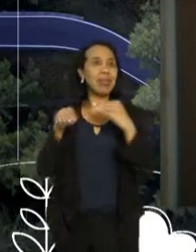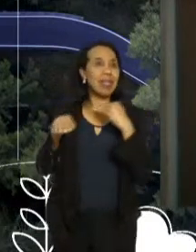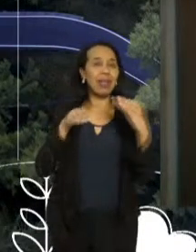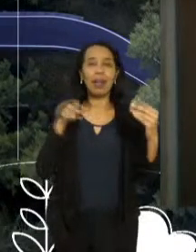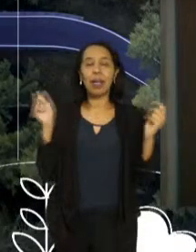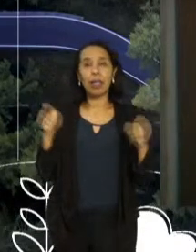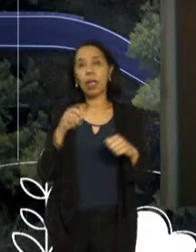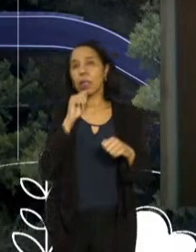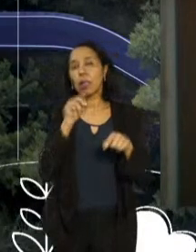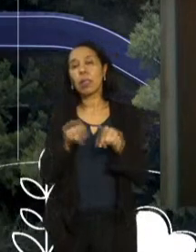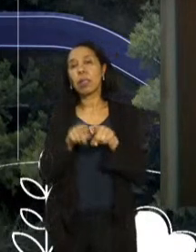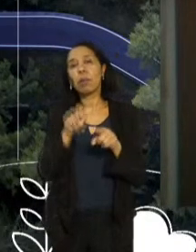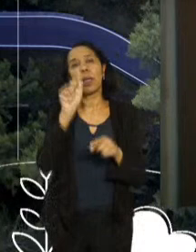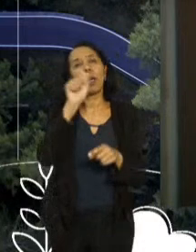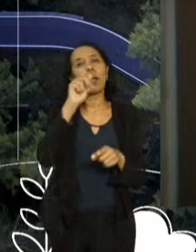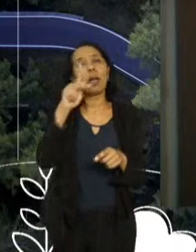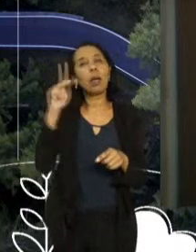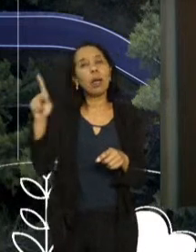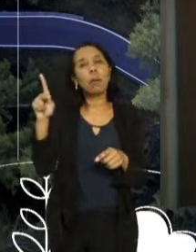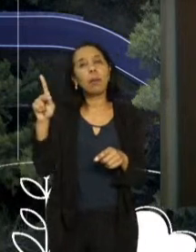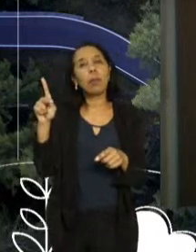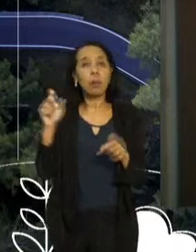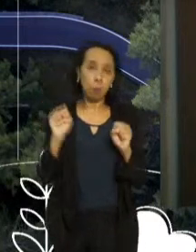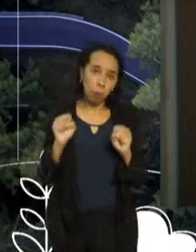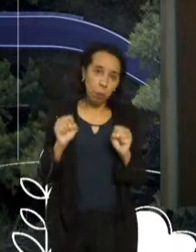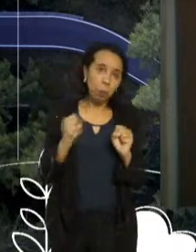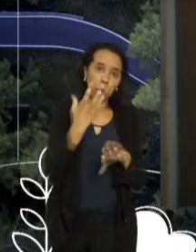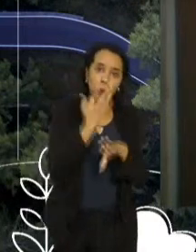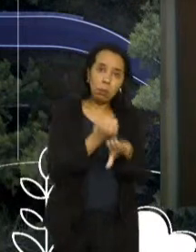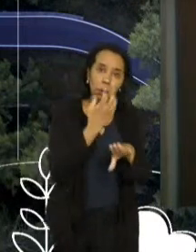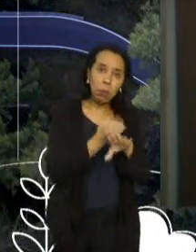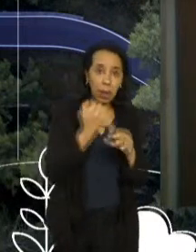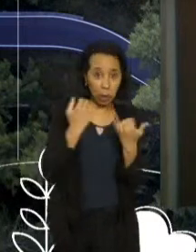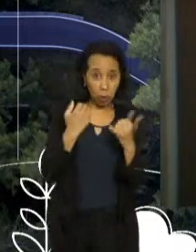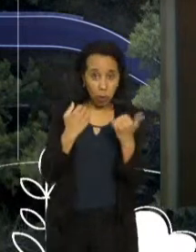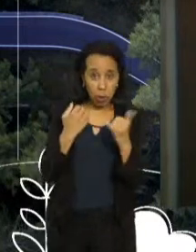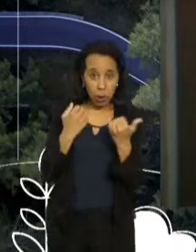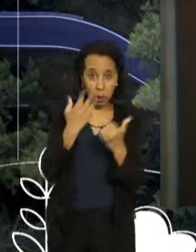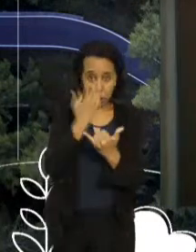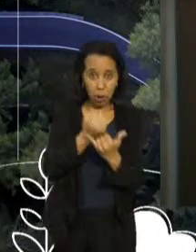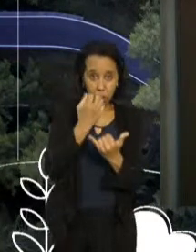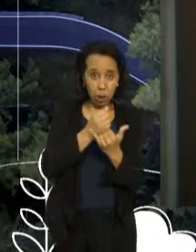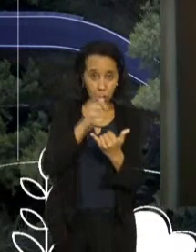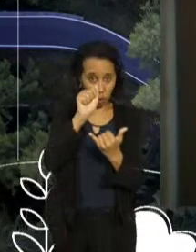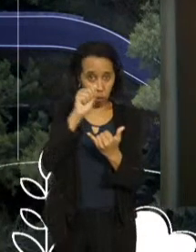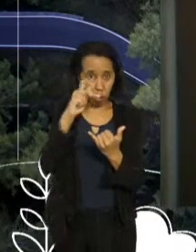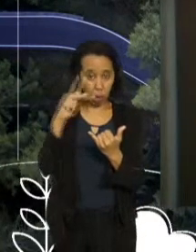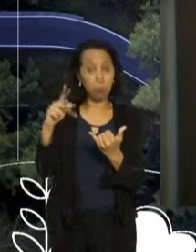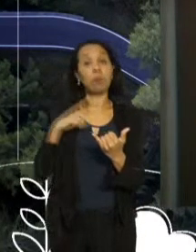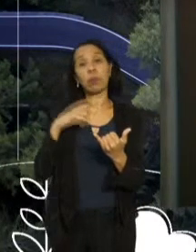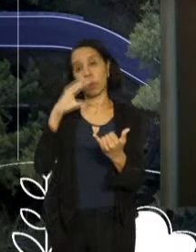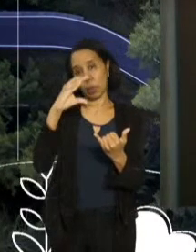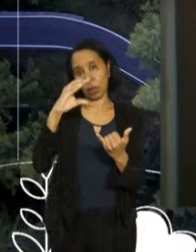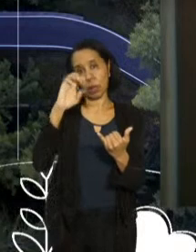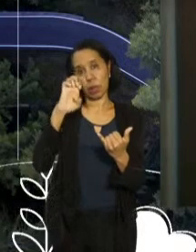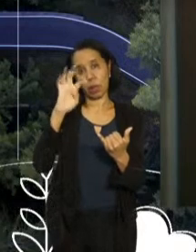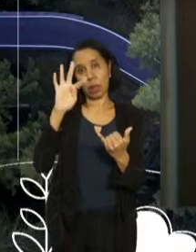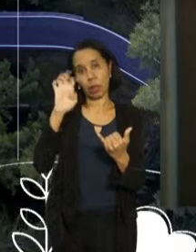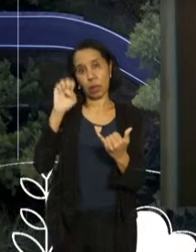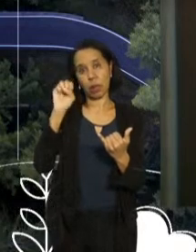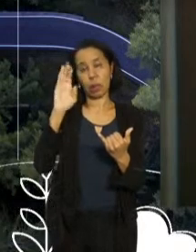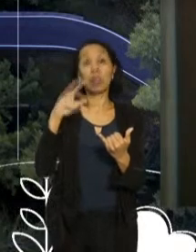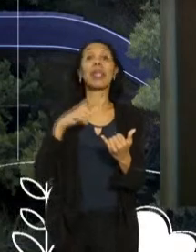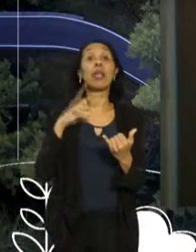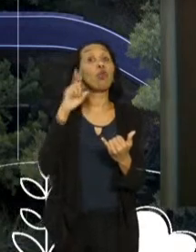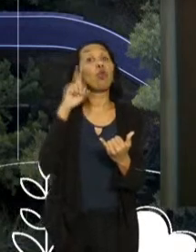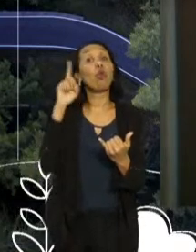consultem o aplicativo da CETESB, que pode ser baixado no celular, onde nós apresentamos todos os dias a qualidade